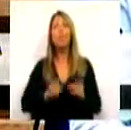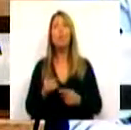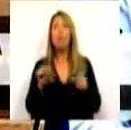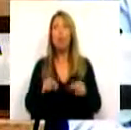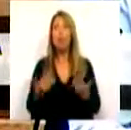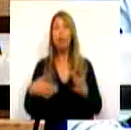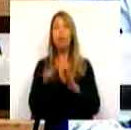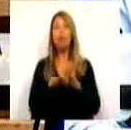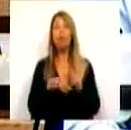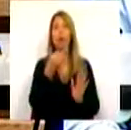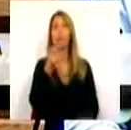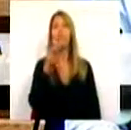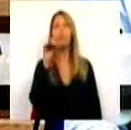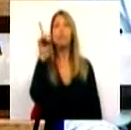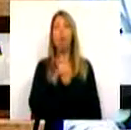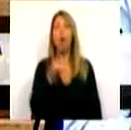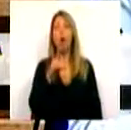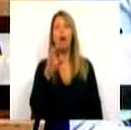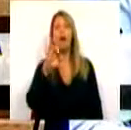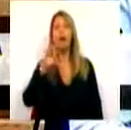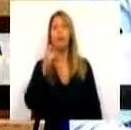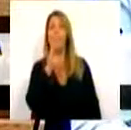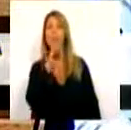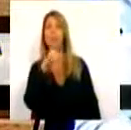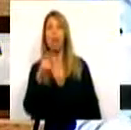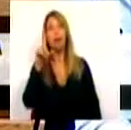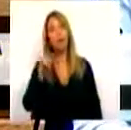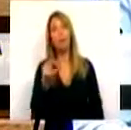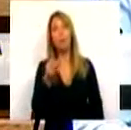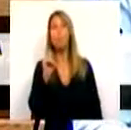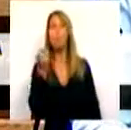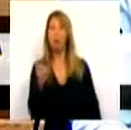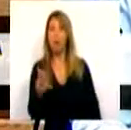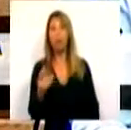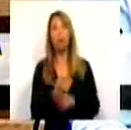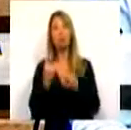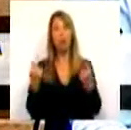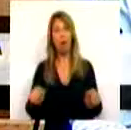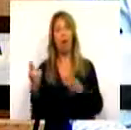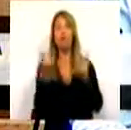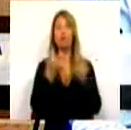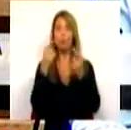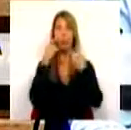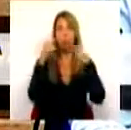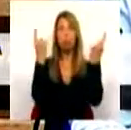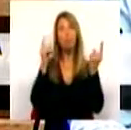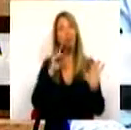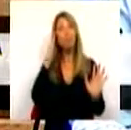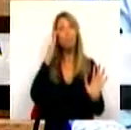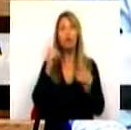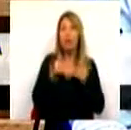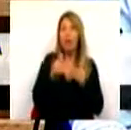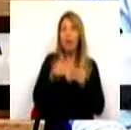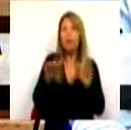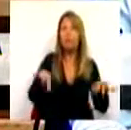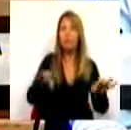programa Pró-Habita e o PER, sendo que está em discussão pública, que cuidamos que acabe brevemente, um programa